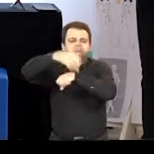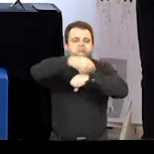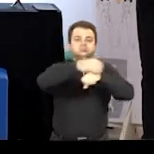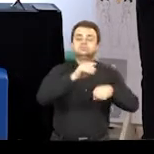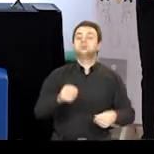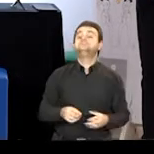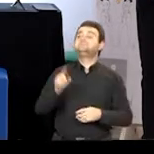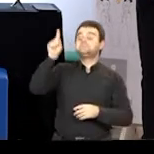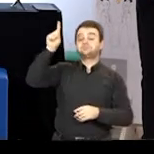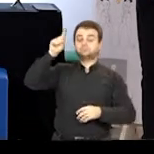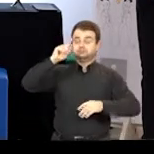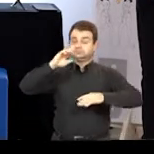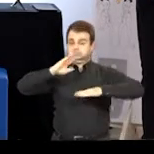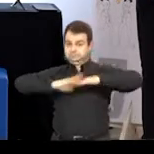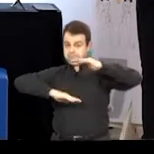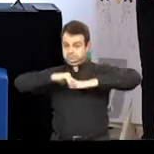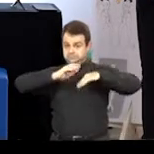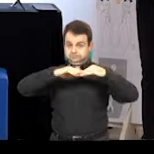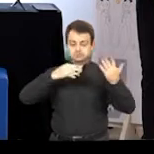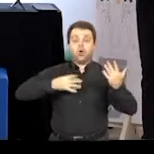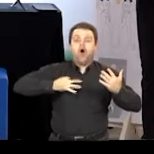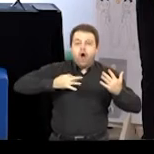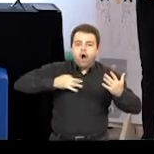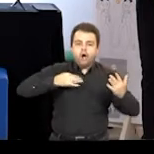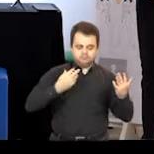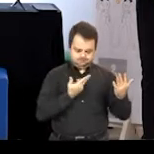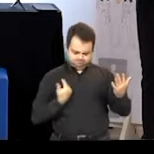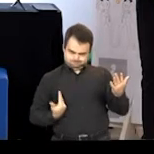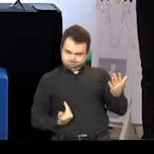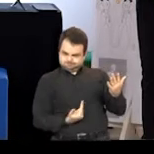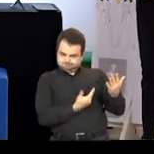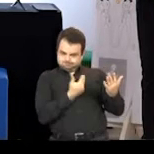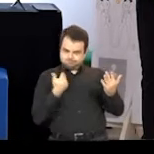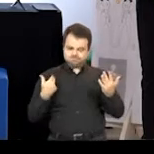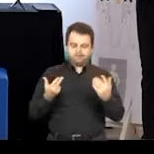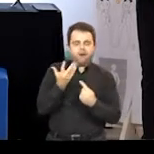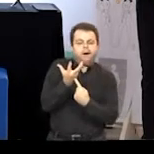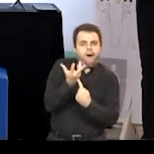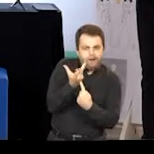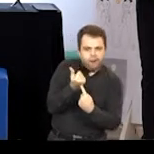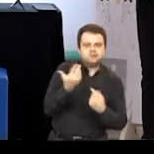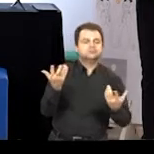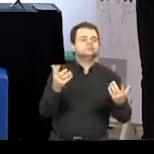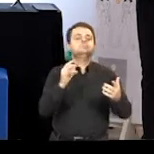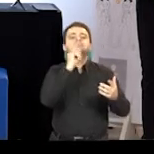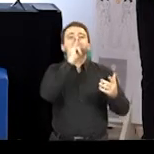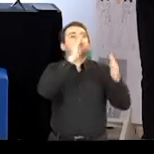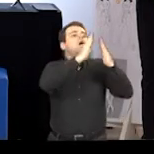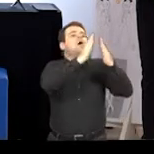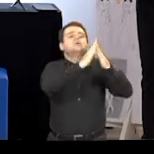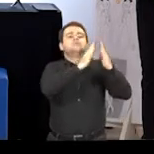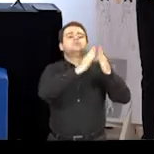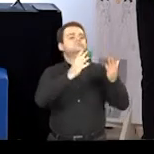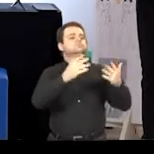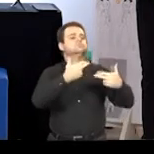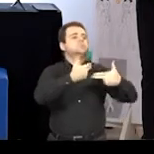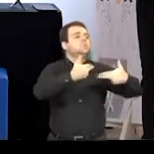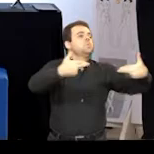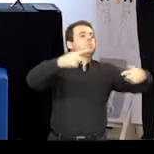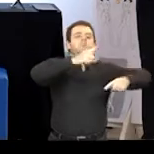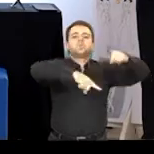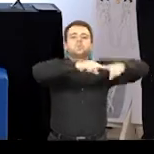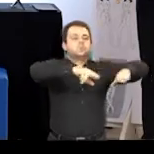nas suas pinturas, nas suas serigrafias, transformando objetos do cotidiano ou objetos